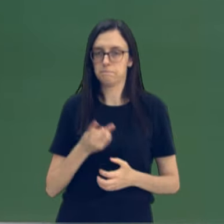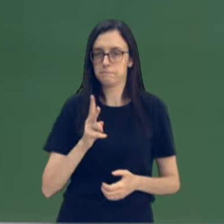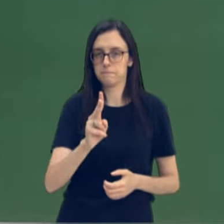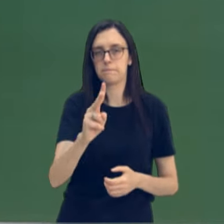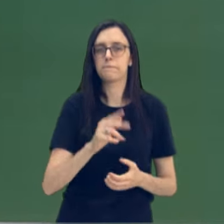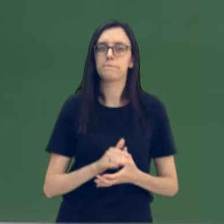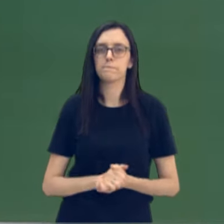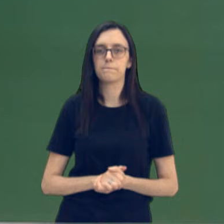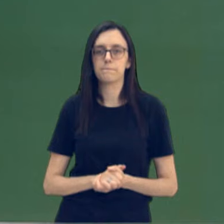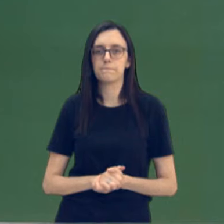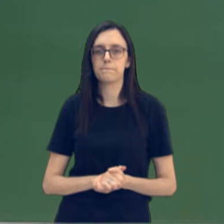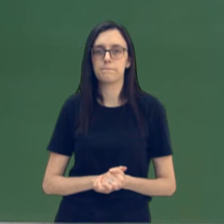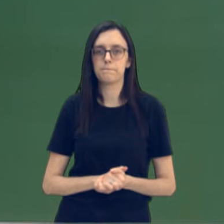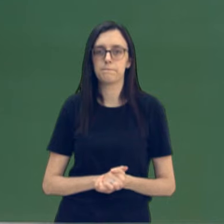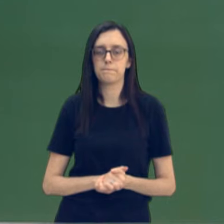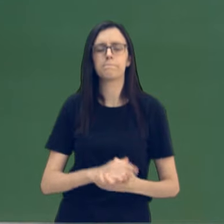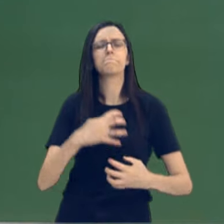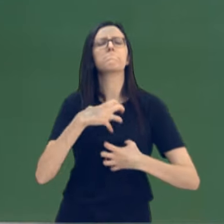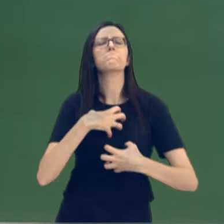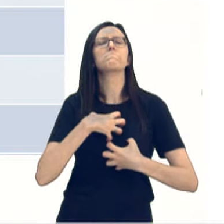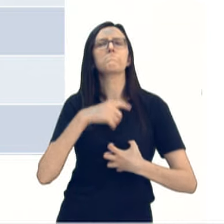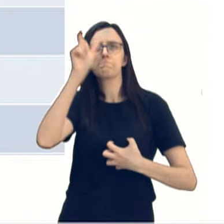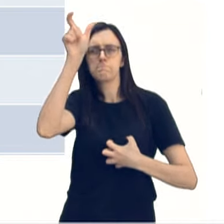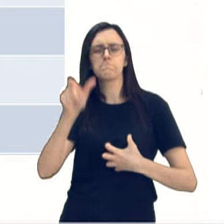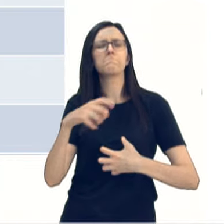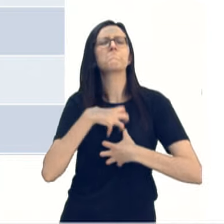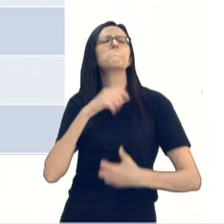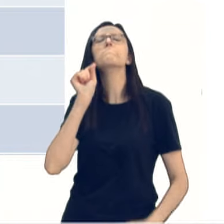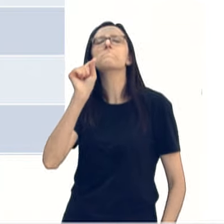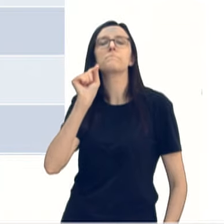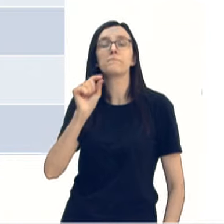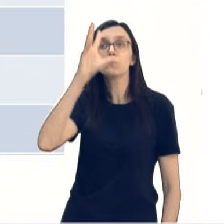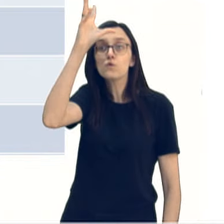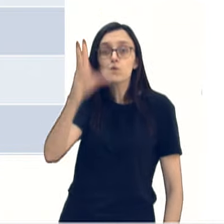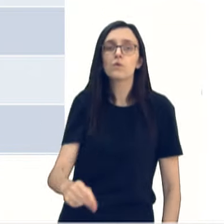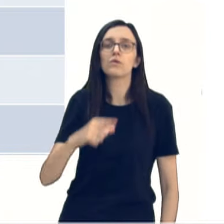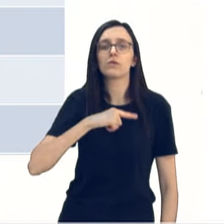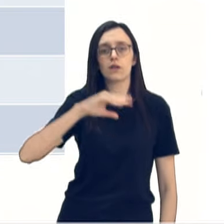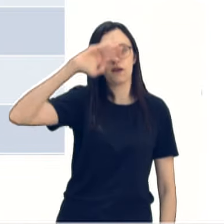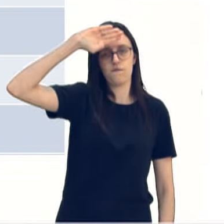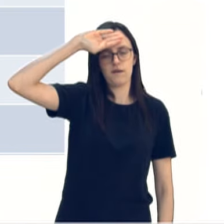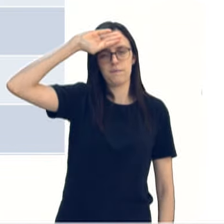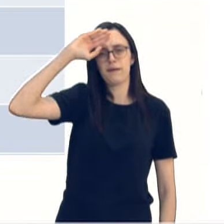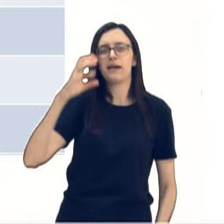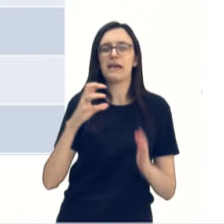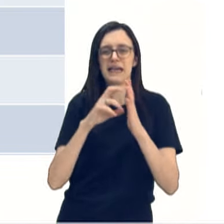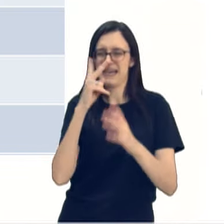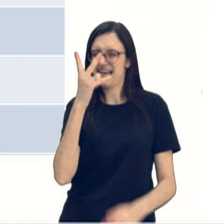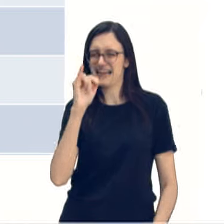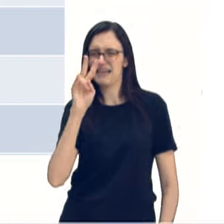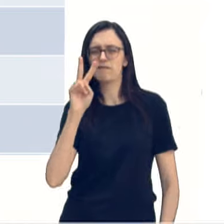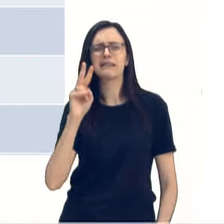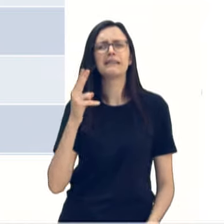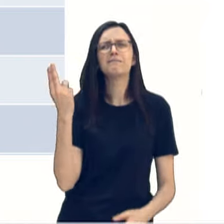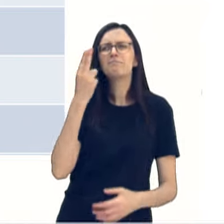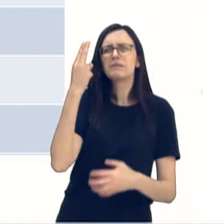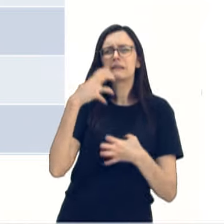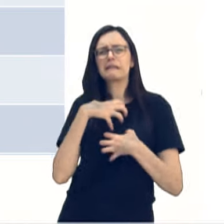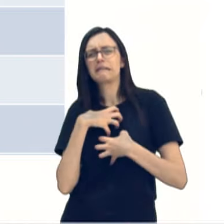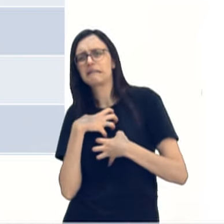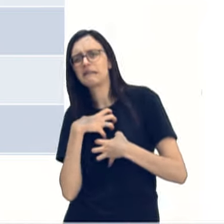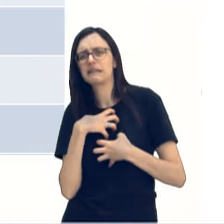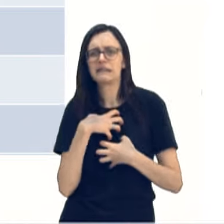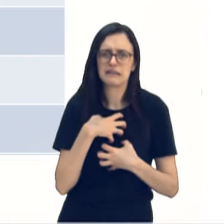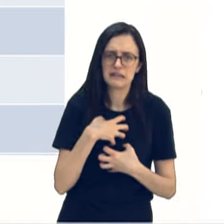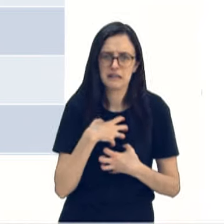frente? Sintomas. Todas essas causam febre. HIV é uma doença meio assintomática. Ela pode